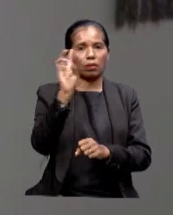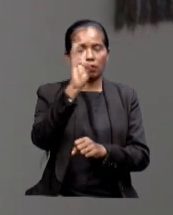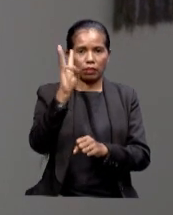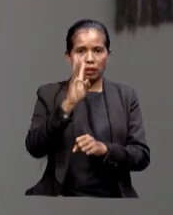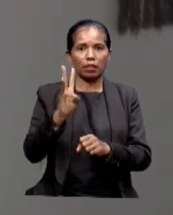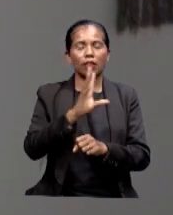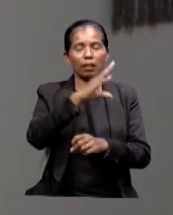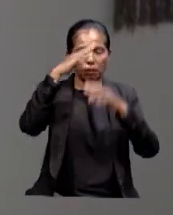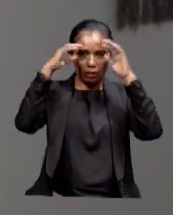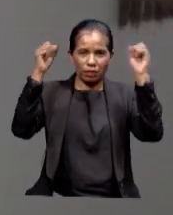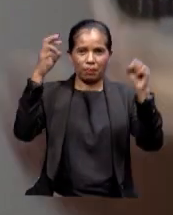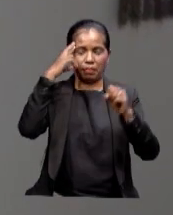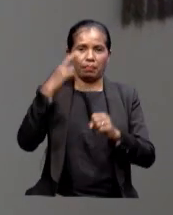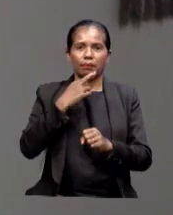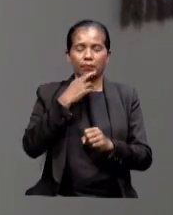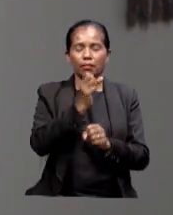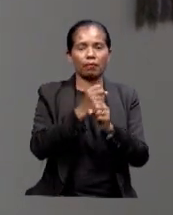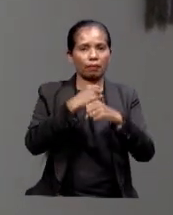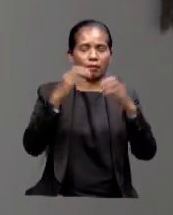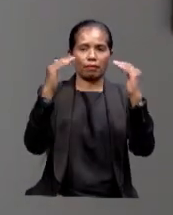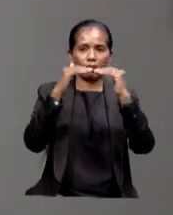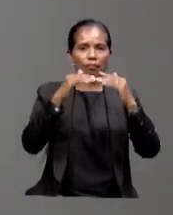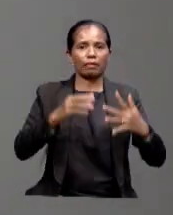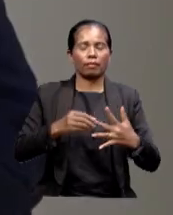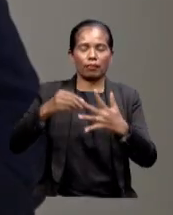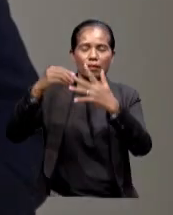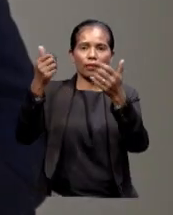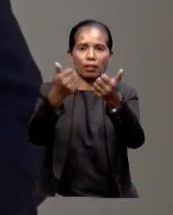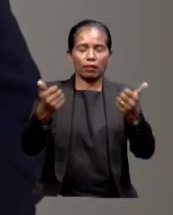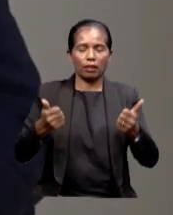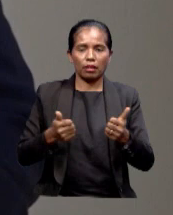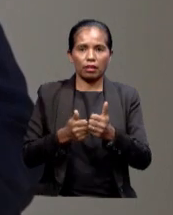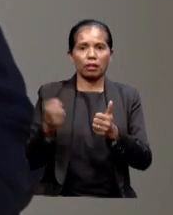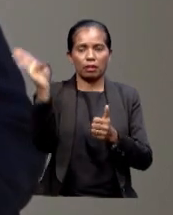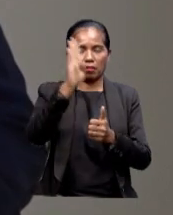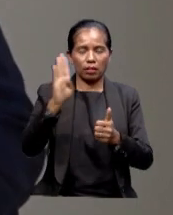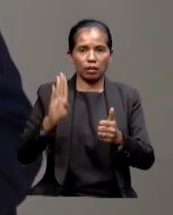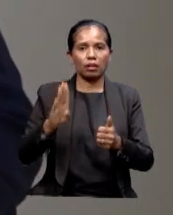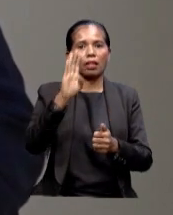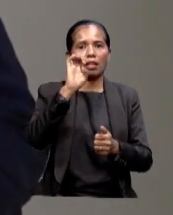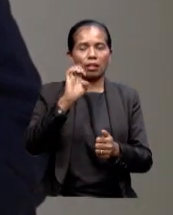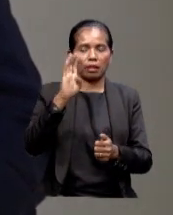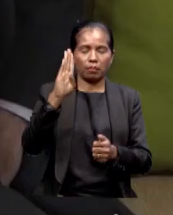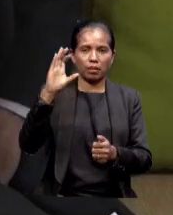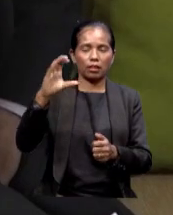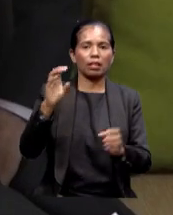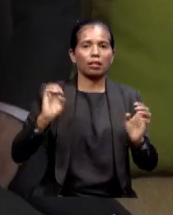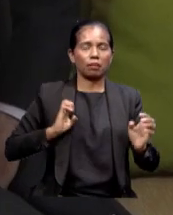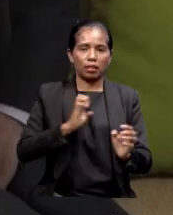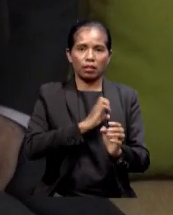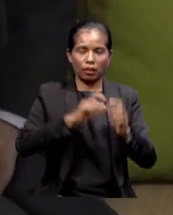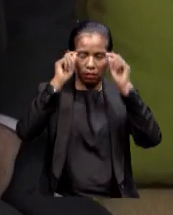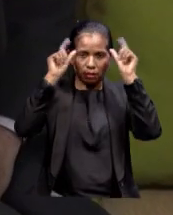Presidente Republika José Ramos Horta halo encontro especial ho Agência Cooperação Brasil ka ABC iha Embaixada Timor-Leste iha Brasil.